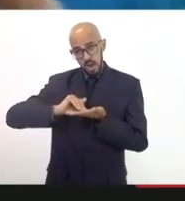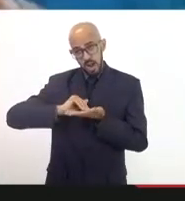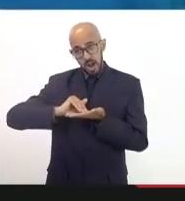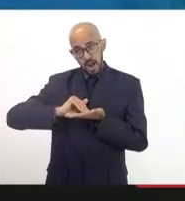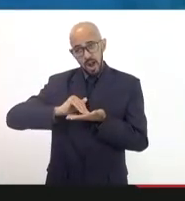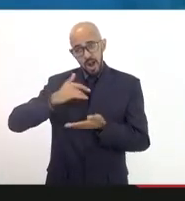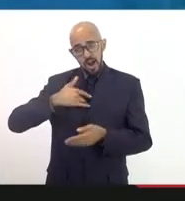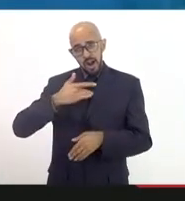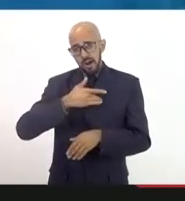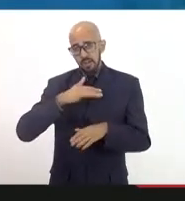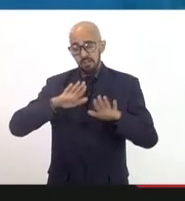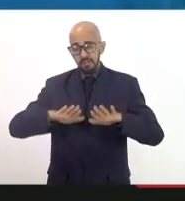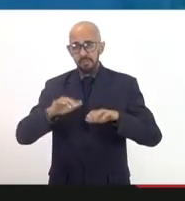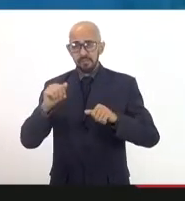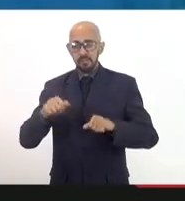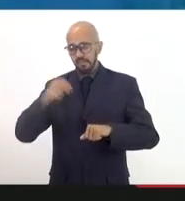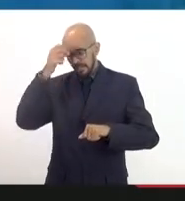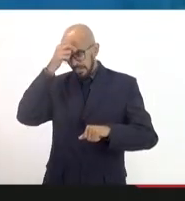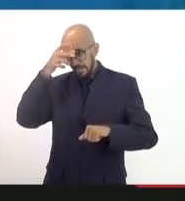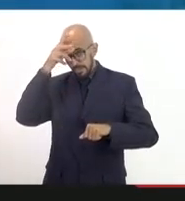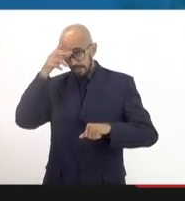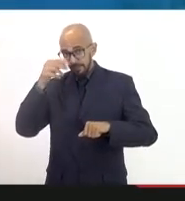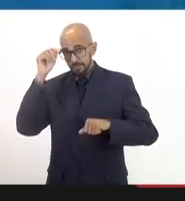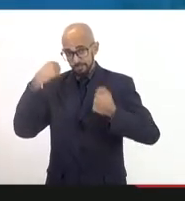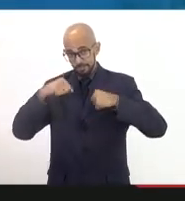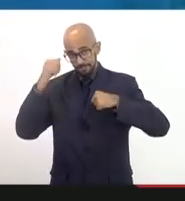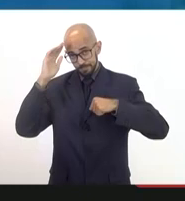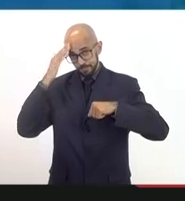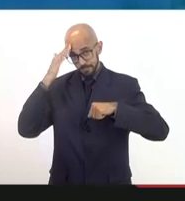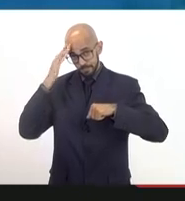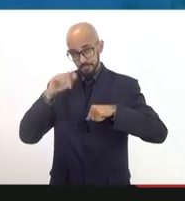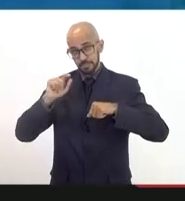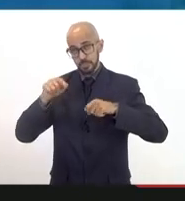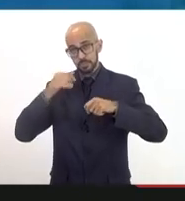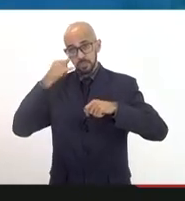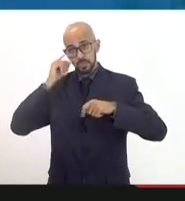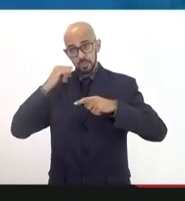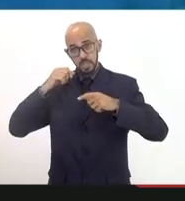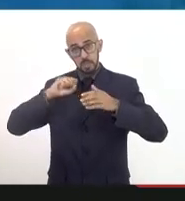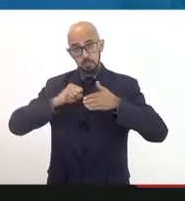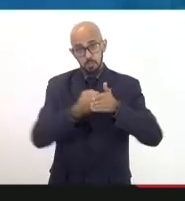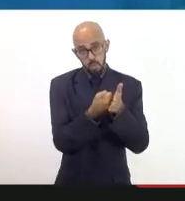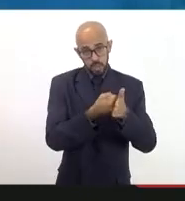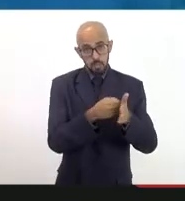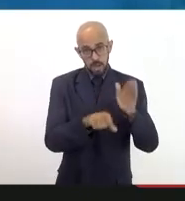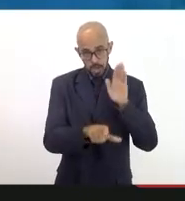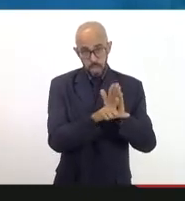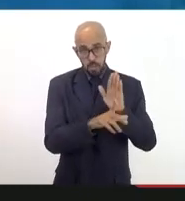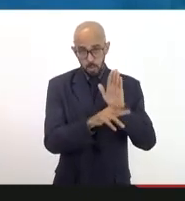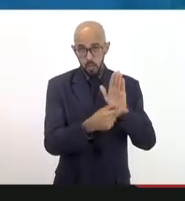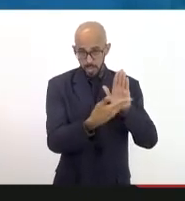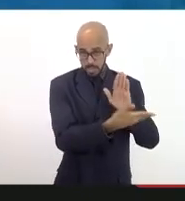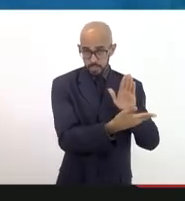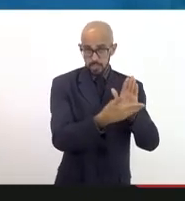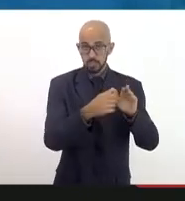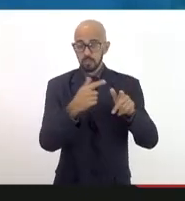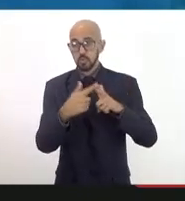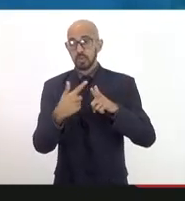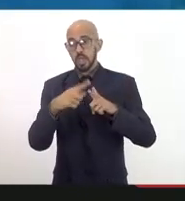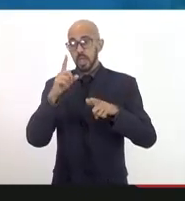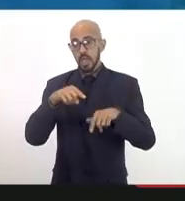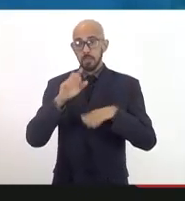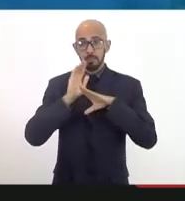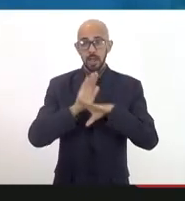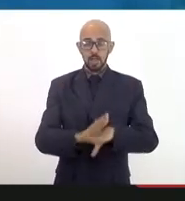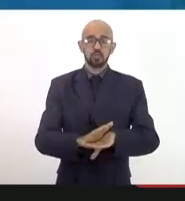que o prefeito entenda que essas leis, para não vetar uma lei como essa, ou o governo, que estas leis, esse trabalho, são todos em defesa.